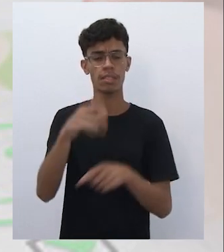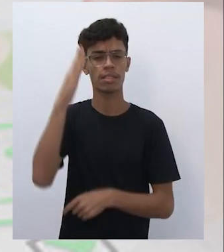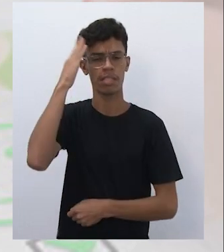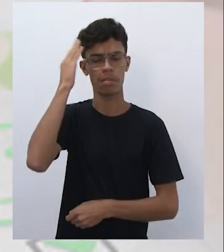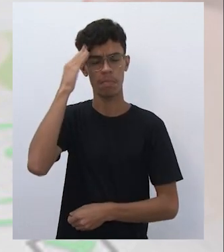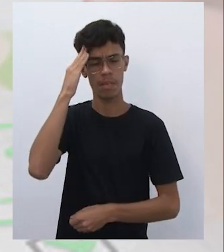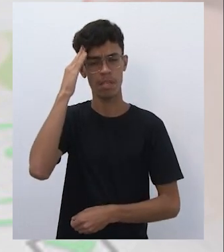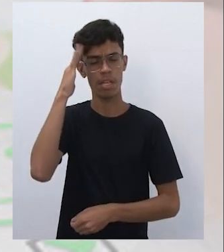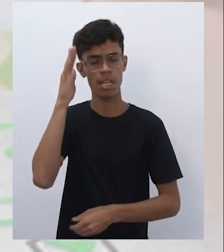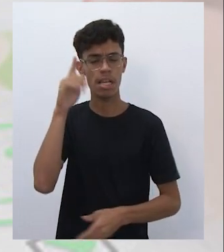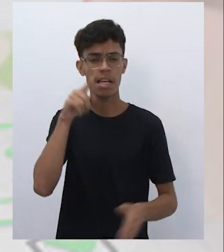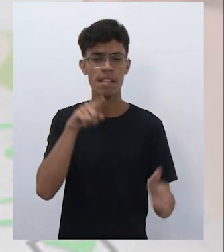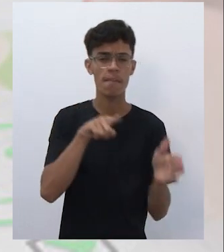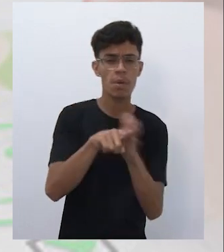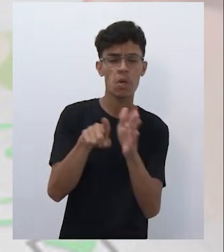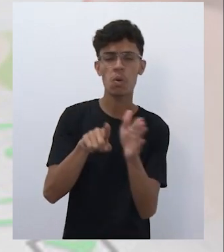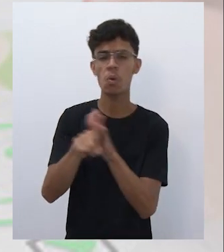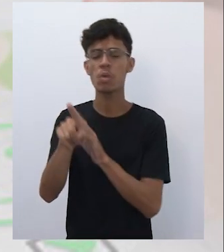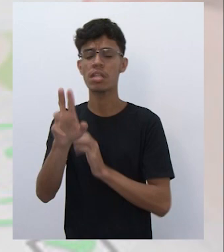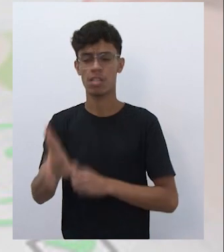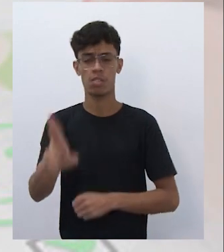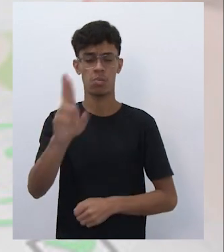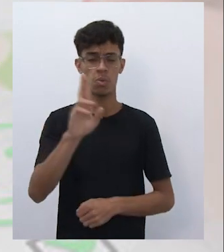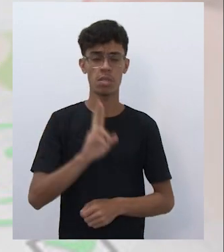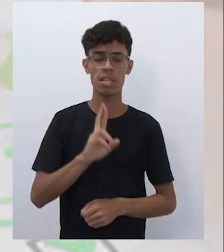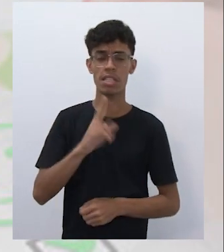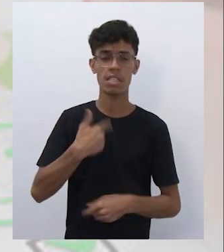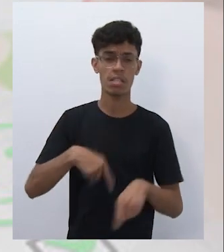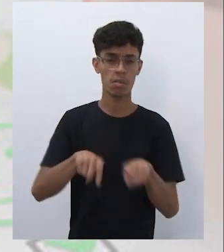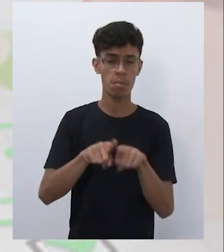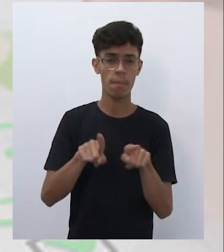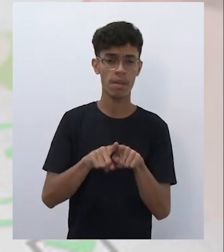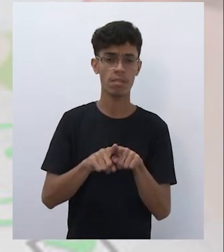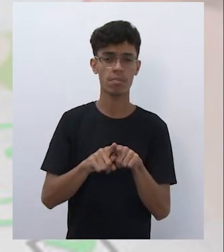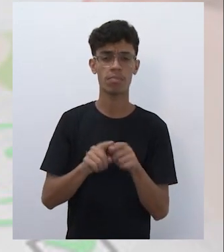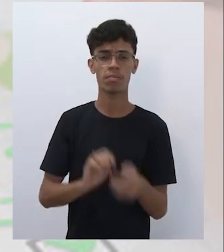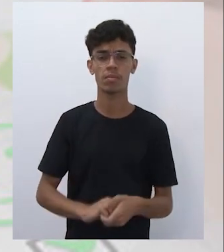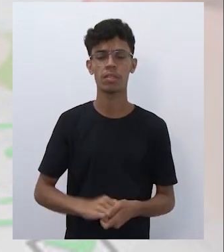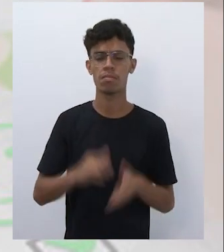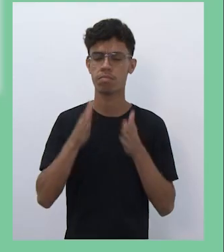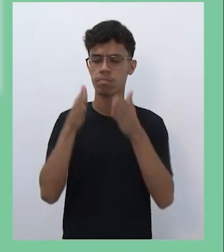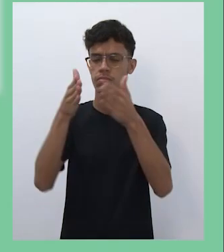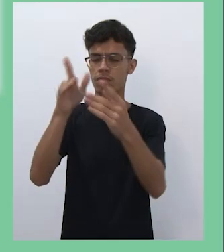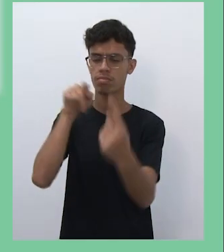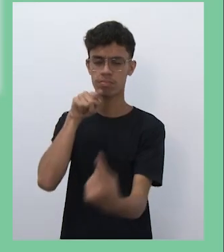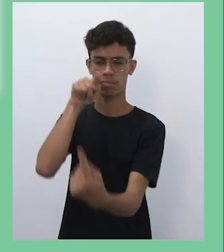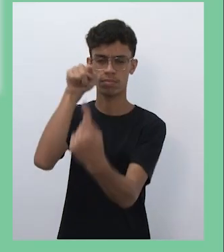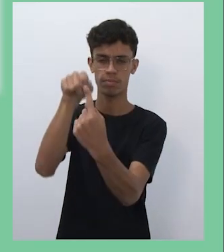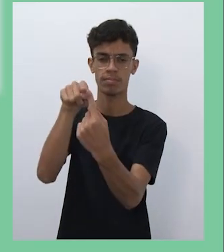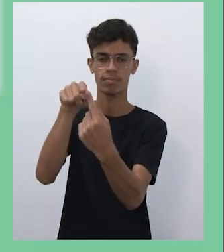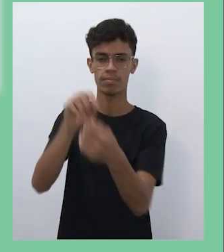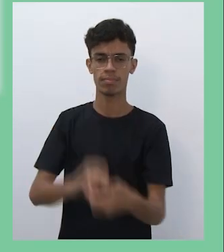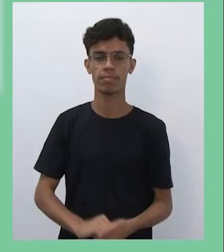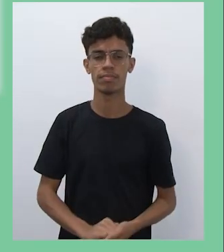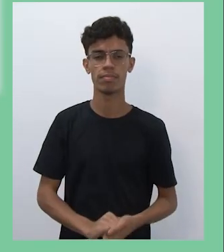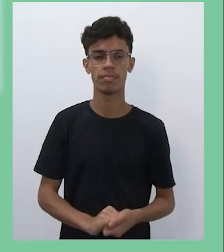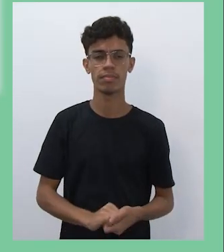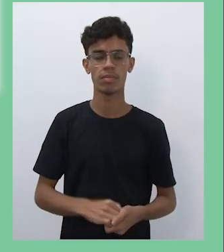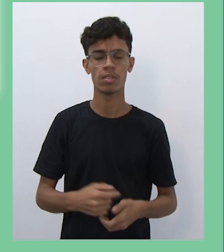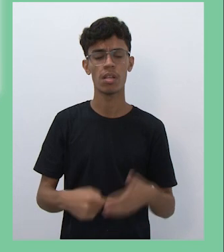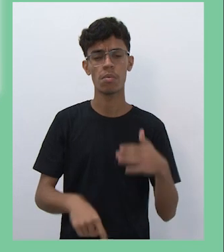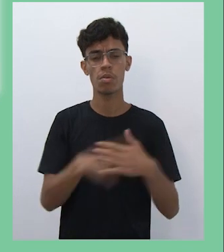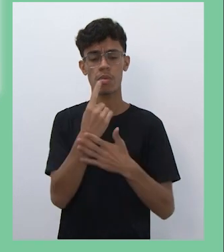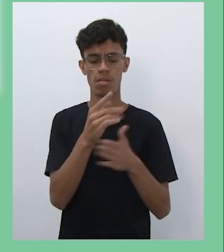as perguntas e também saber buscar as respostas, não é? Tudo muito focado, muito bem direcionado. A primeira parte